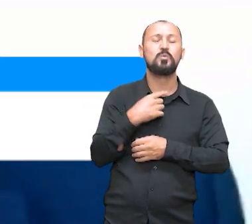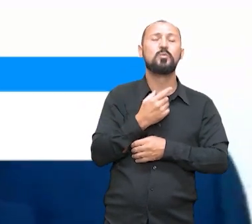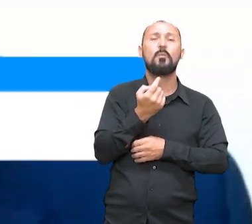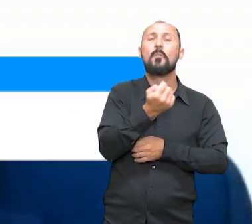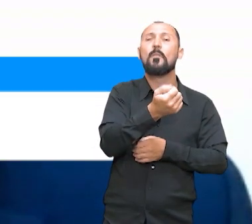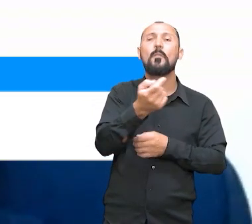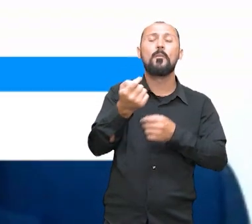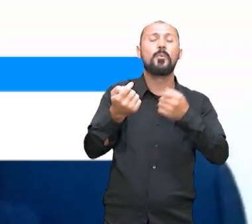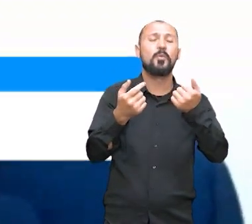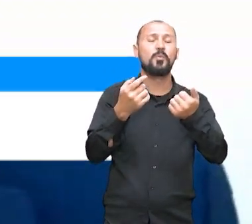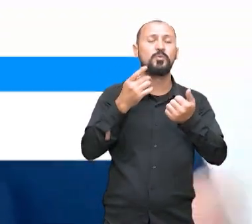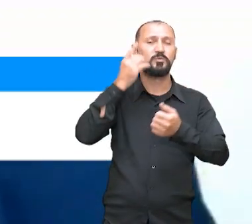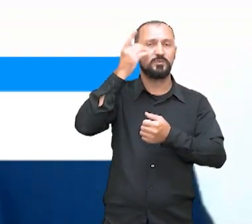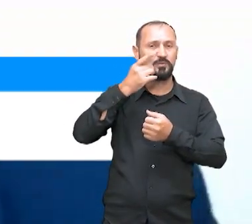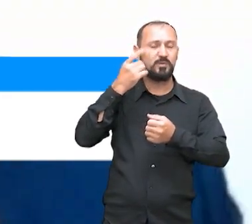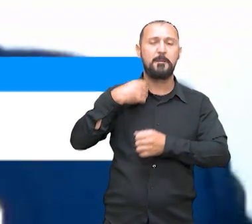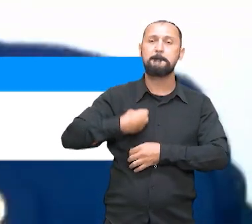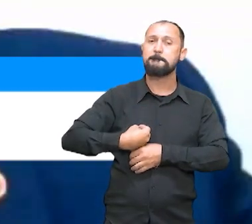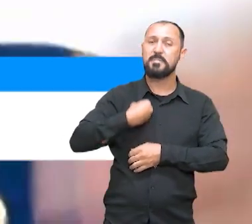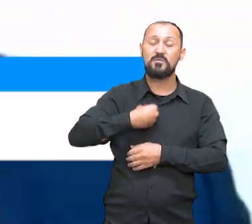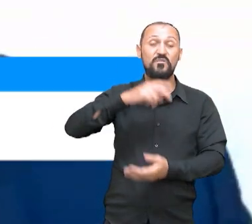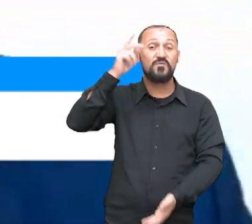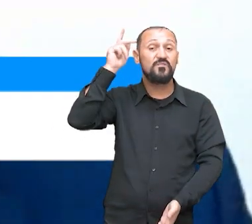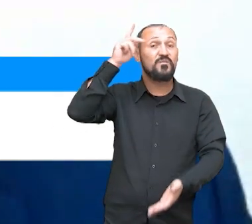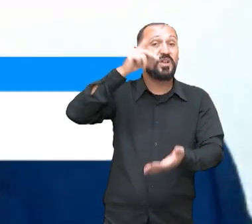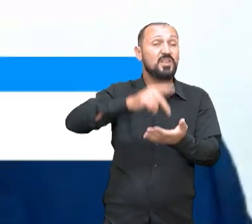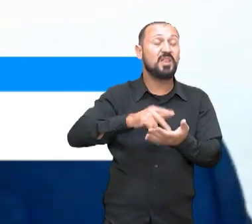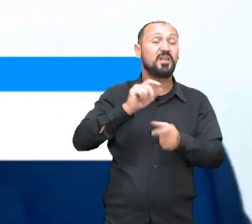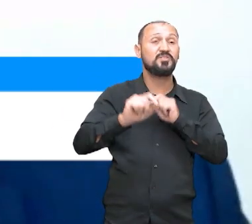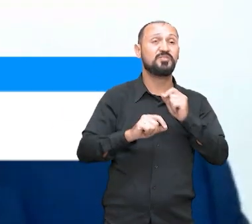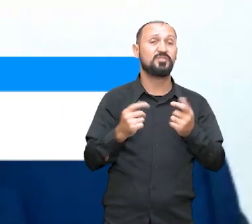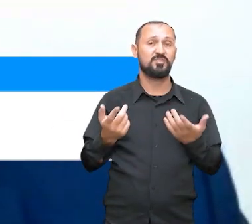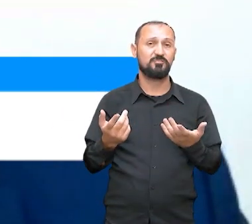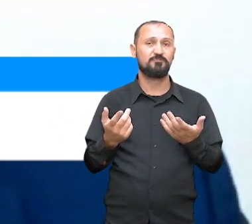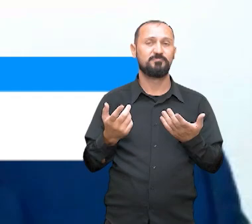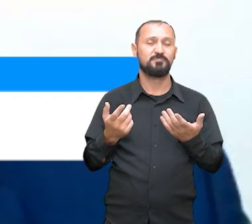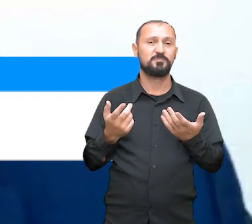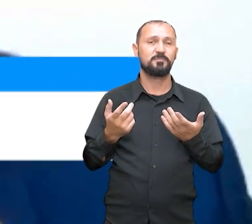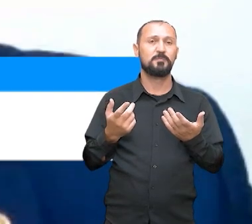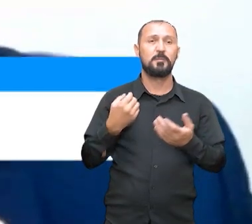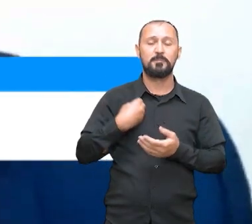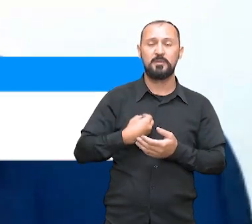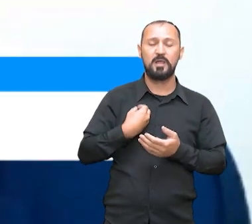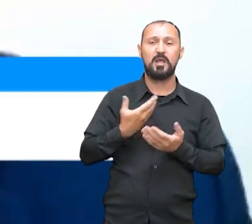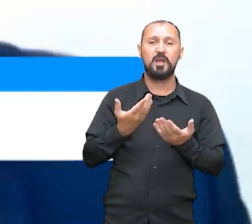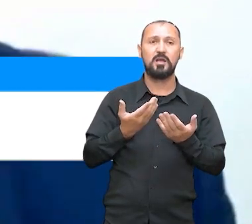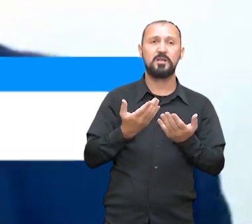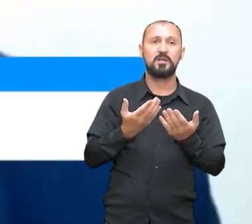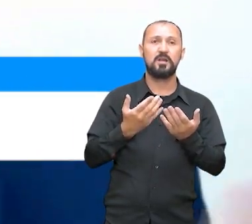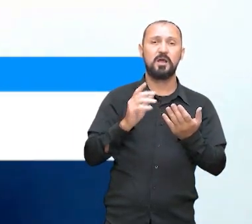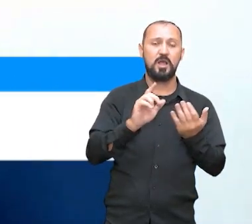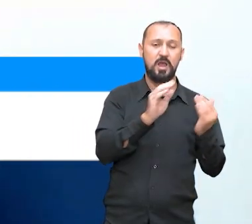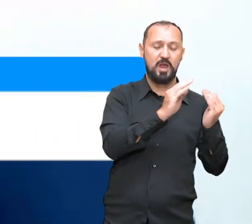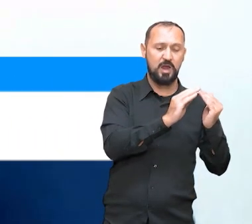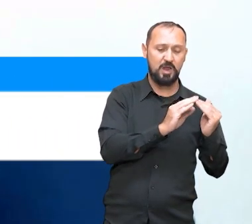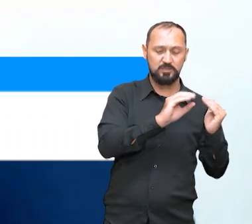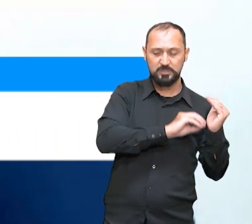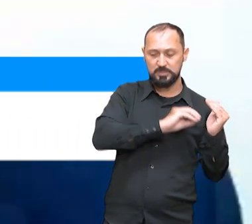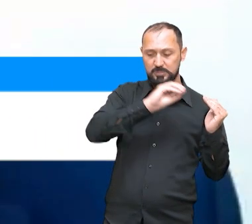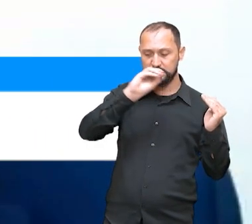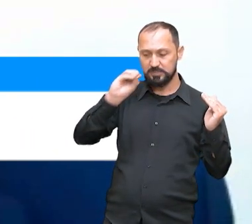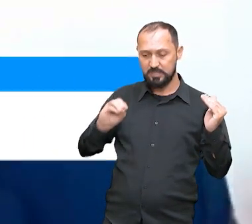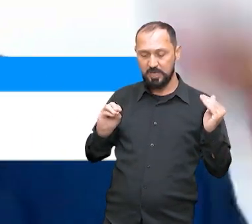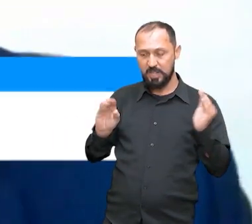por não dizer do nosso país, que fez efetivamente da sua casa uma extensão do